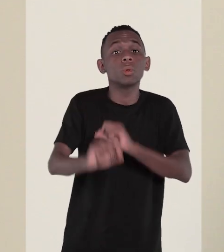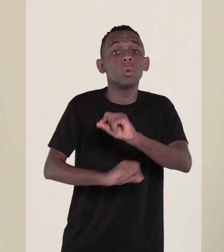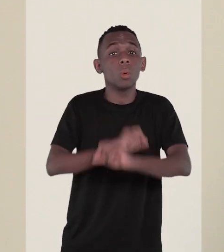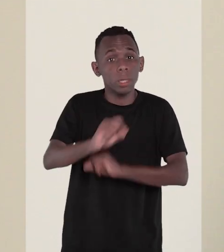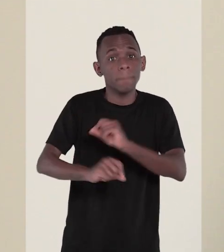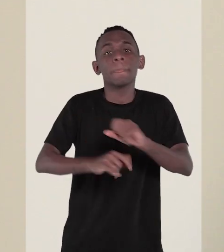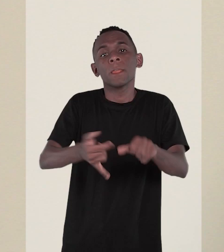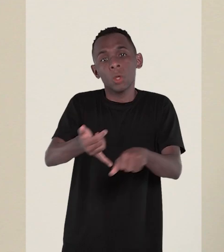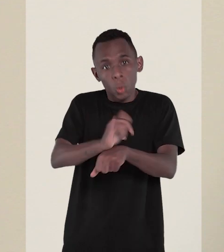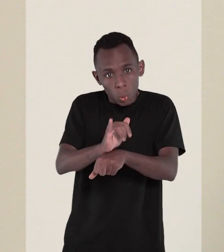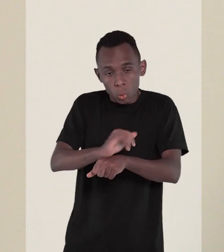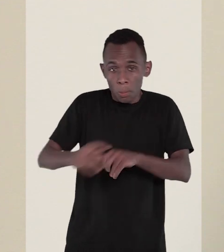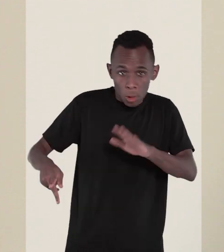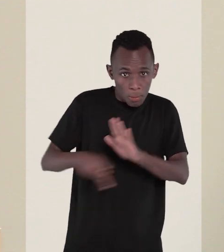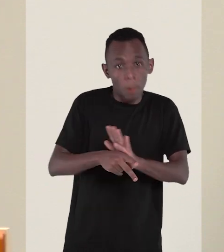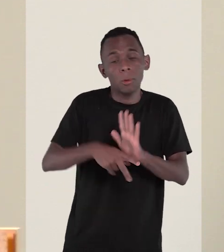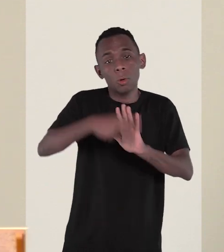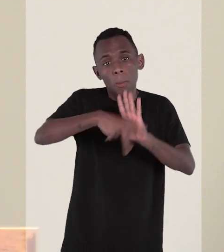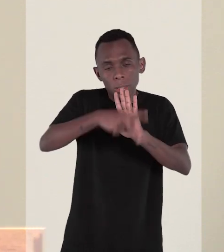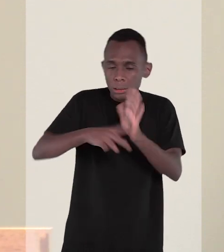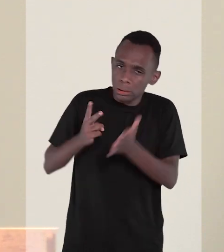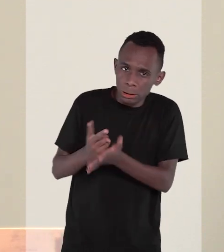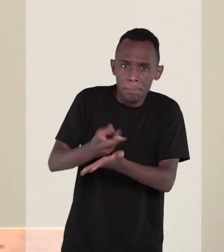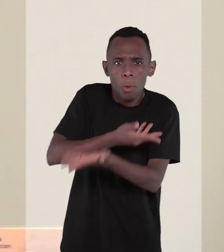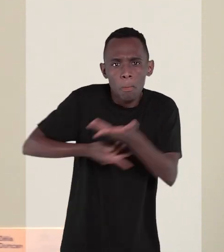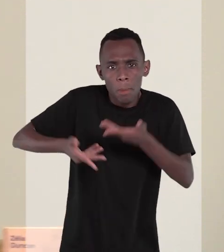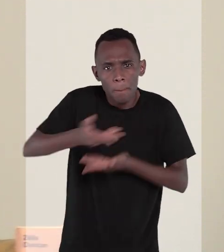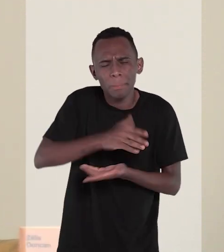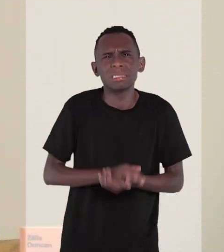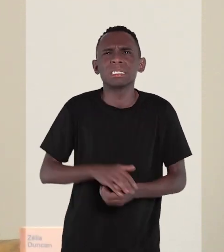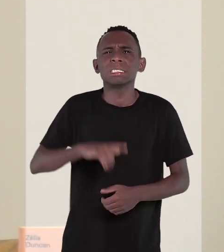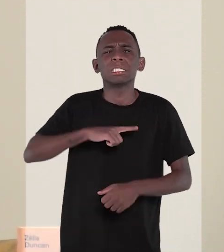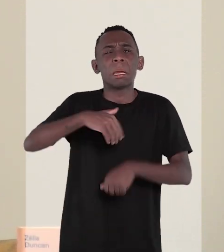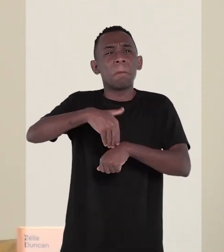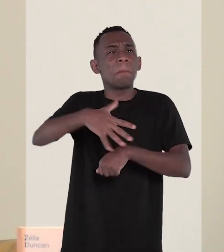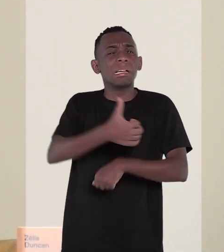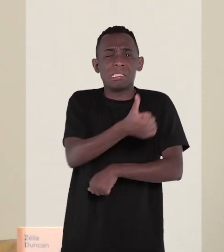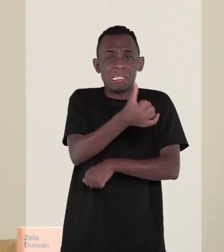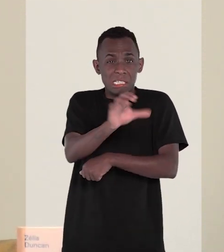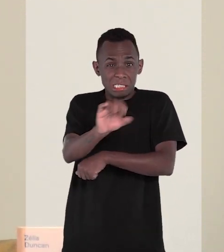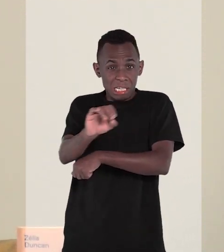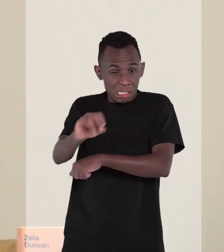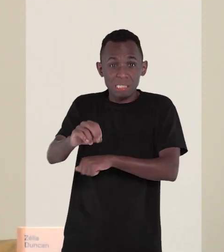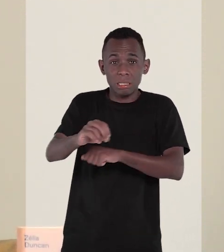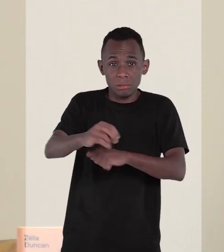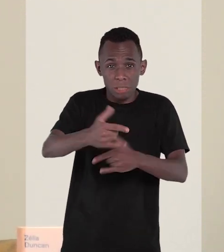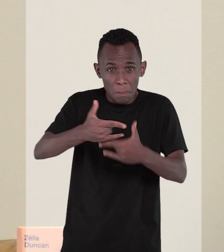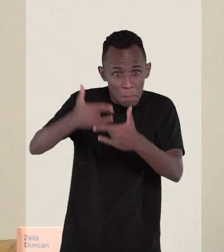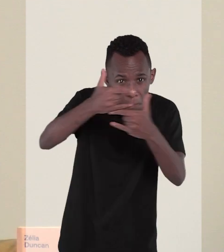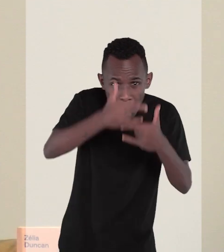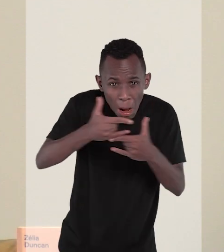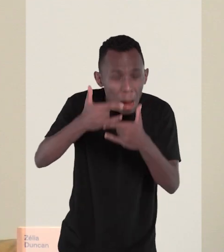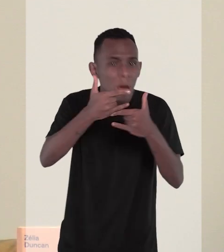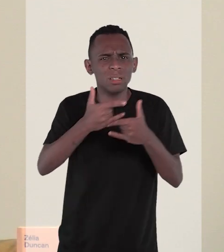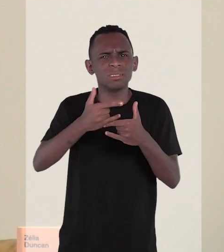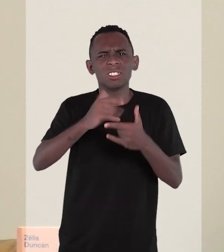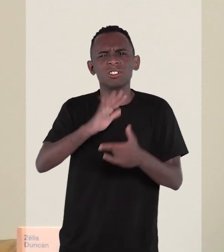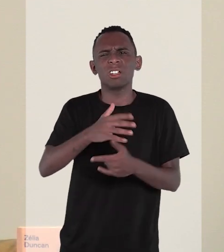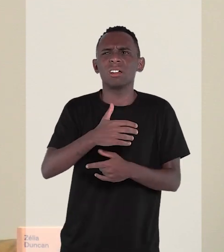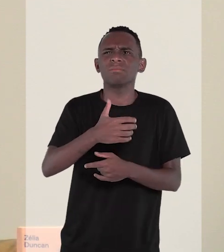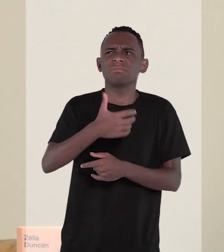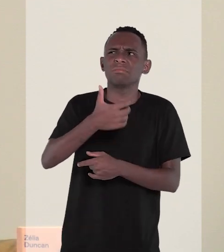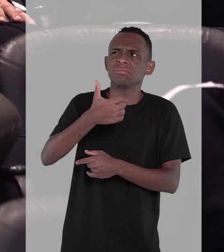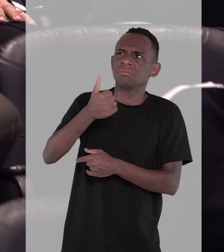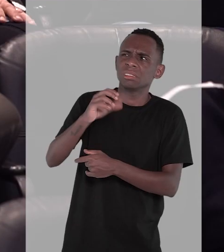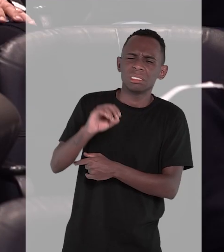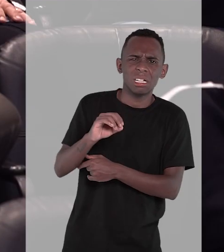sendo hospedado no YouTube do Sempre um Papo. O YouTube do Sempre um Papo tem mais de 600 programas, eu falo